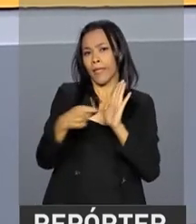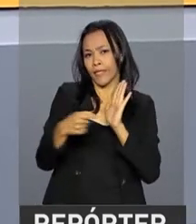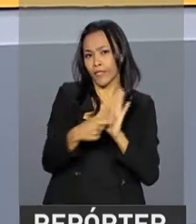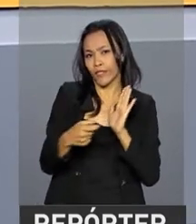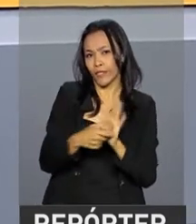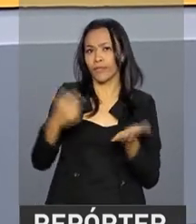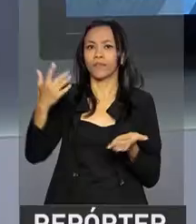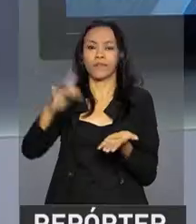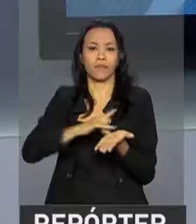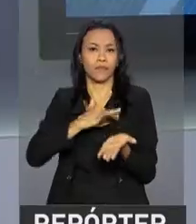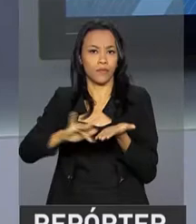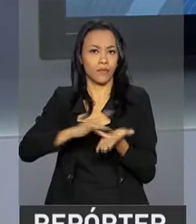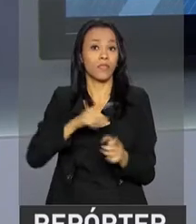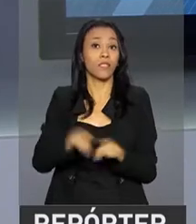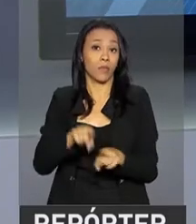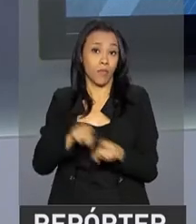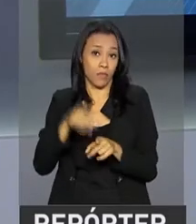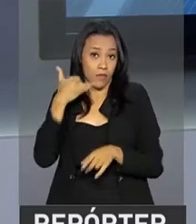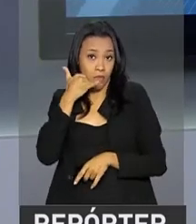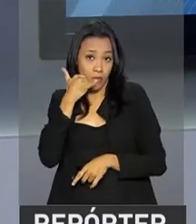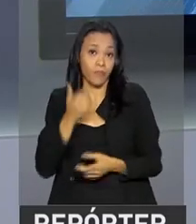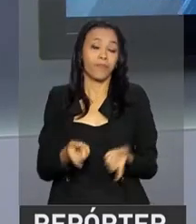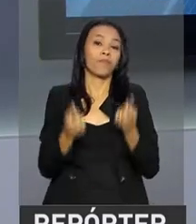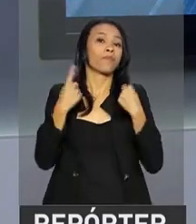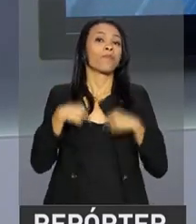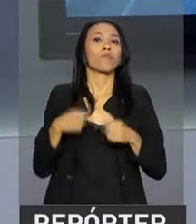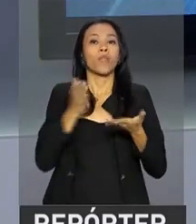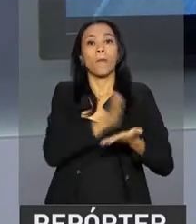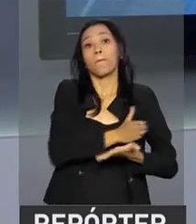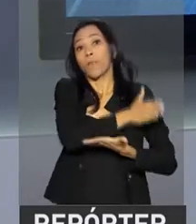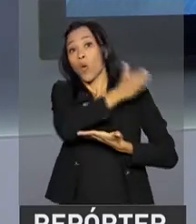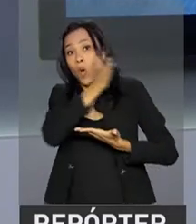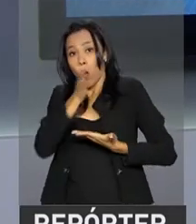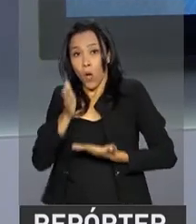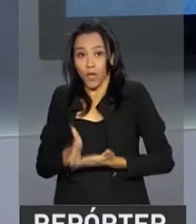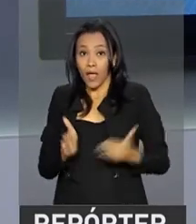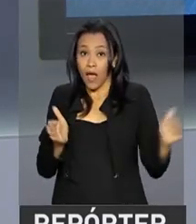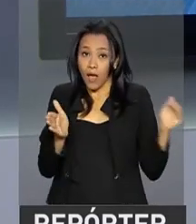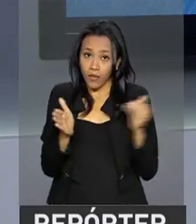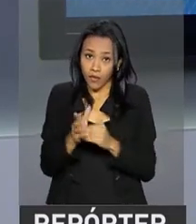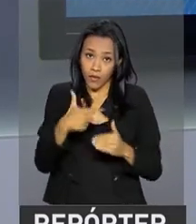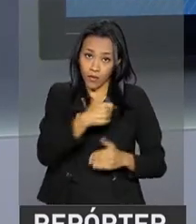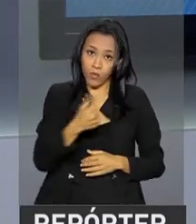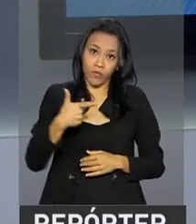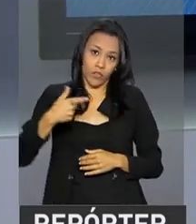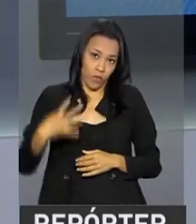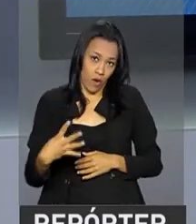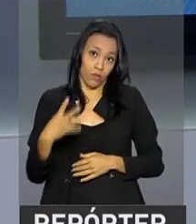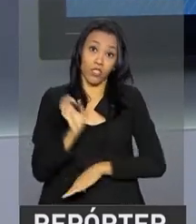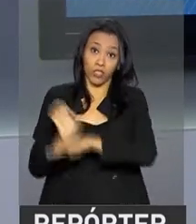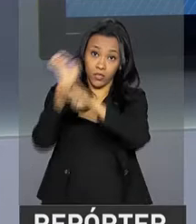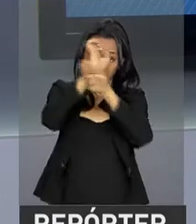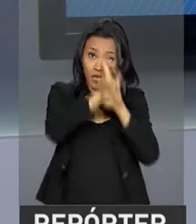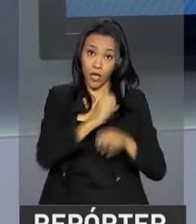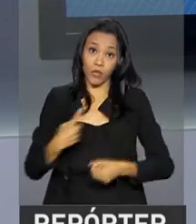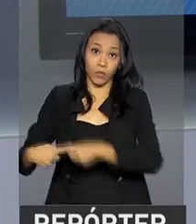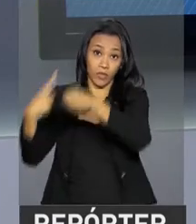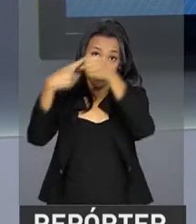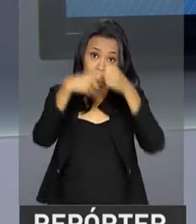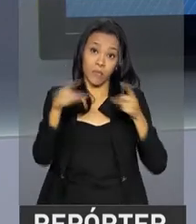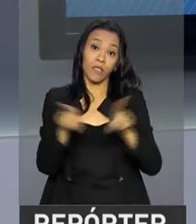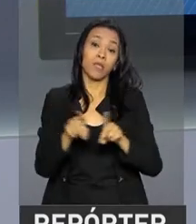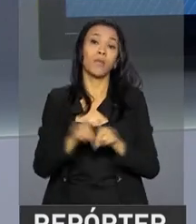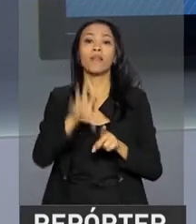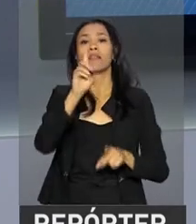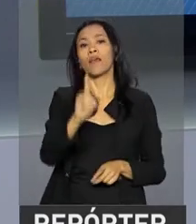smartphones a prorrogação até 2024 do prazo para que estados municípios e distrito federal que